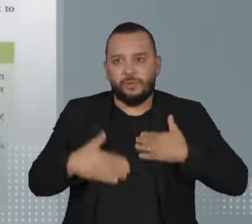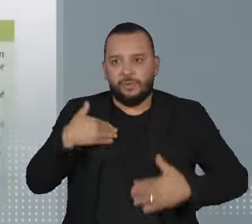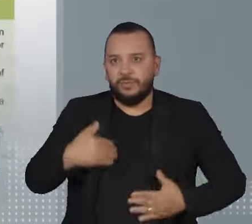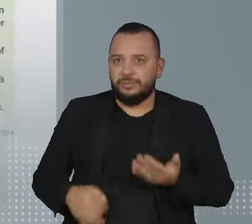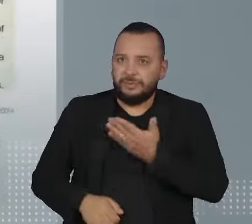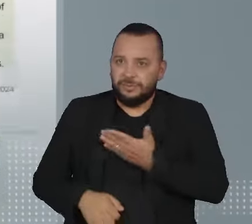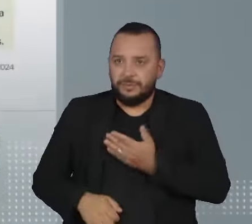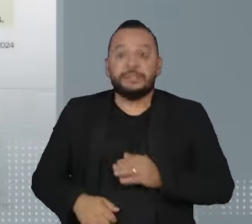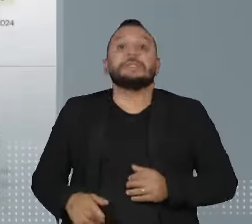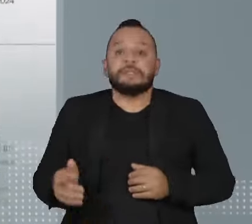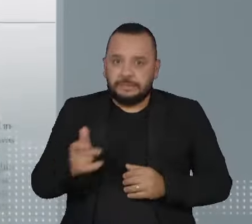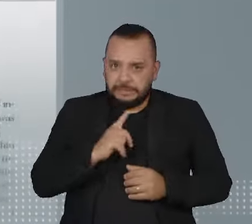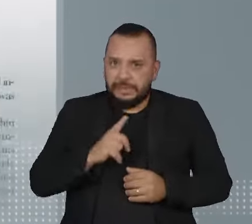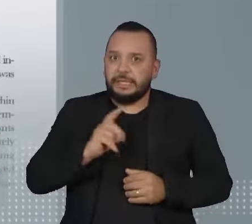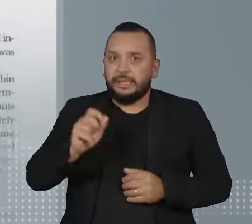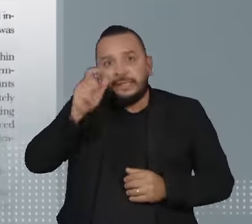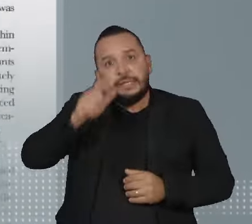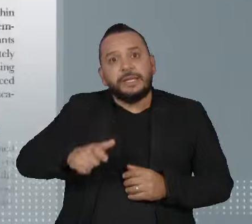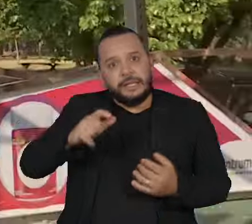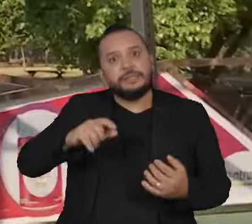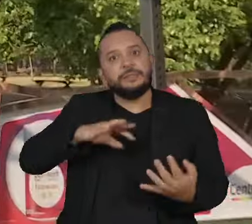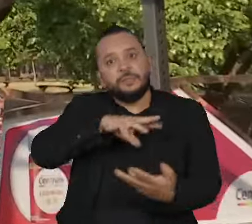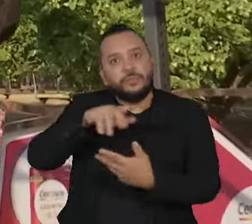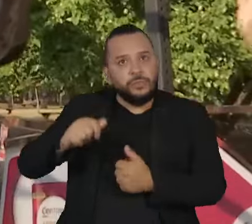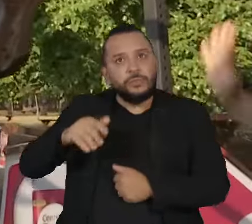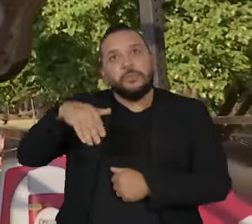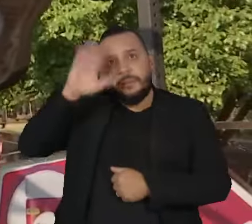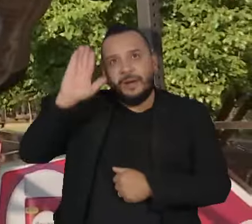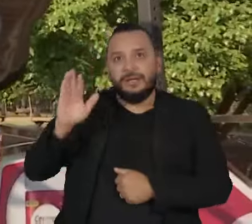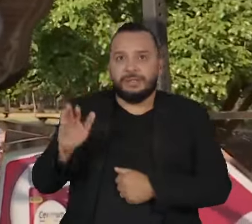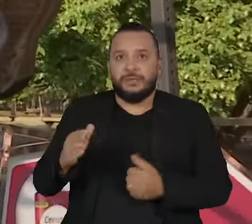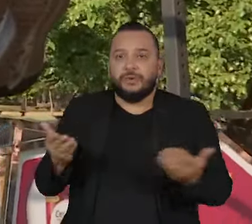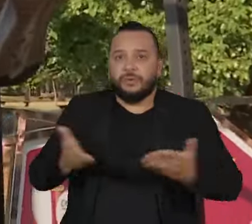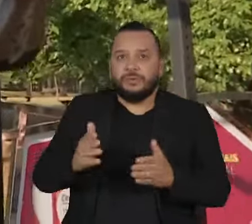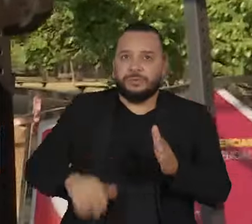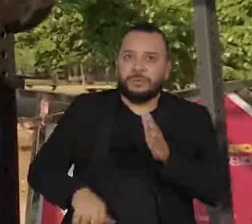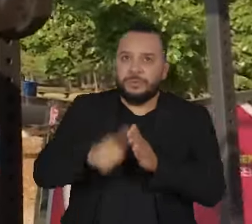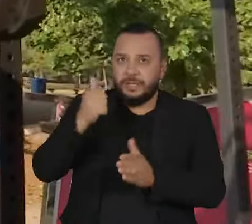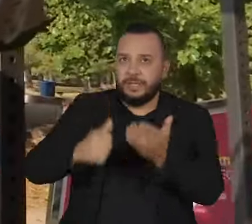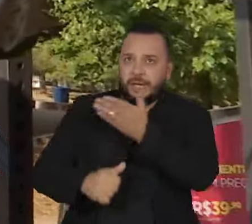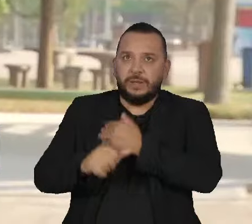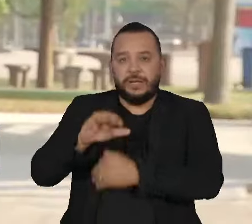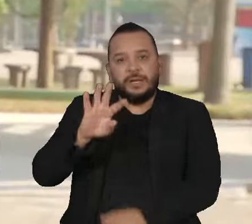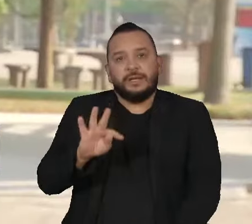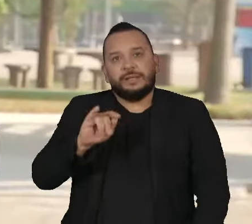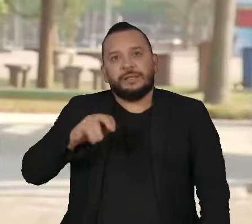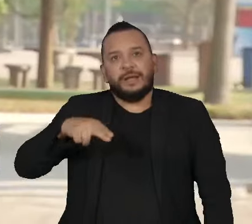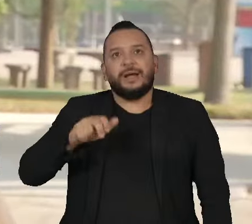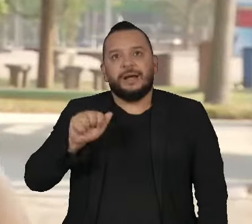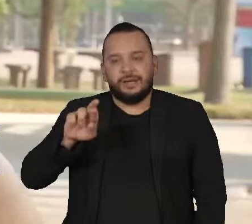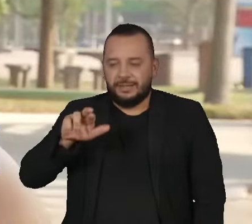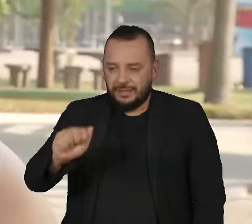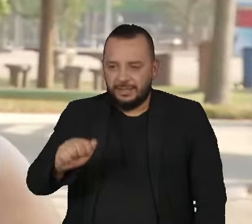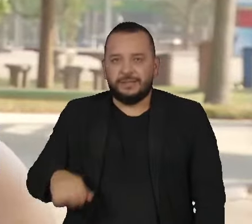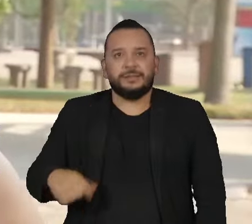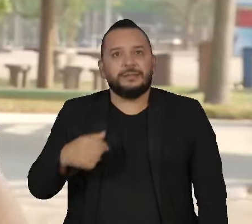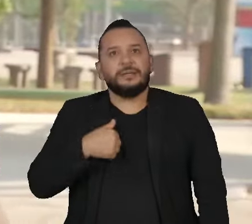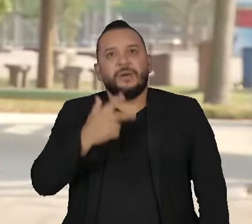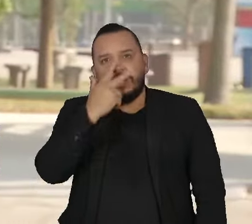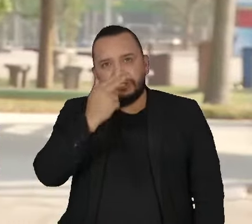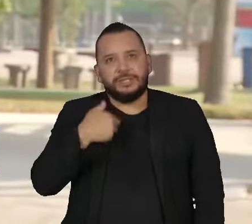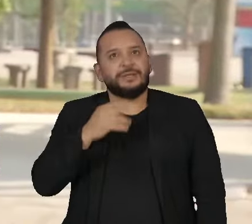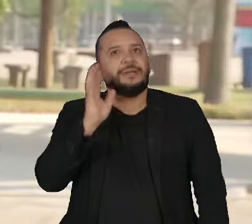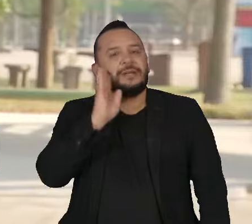modalidades com maior ganho de interesse no mundo. Hoje foi a primeira aula da Tainara. Ah, eu achei bacana, né,